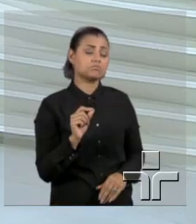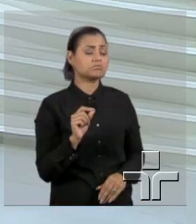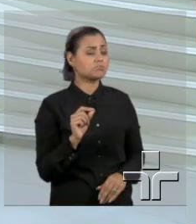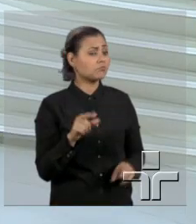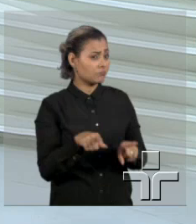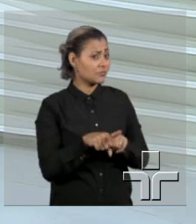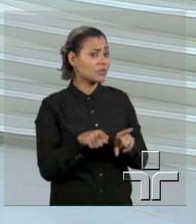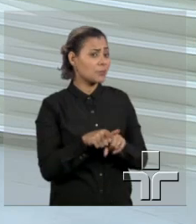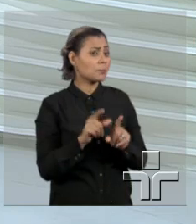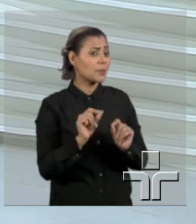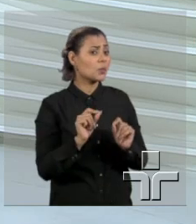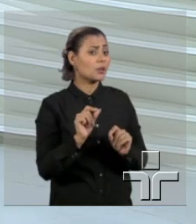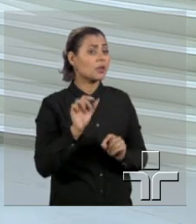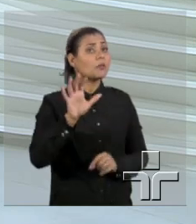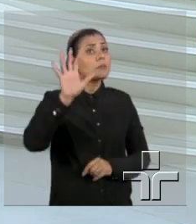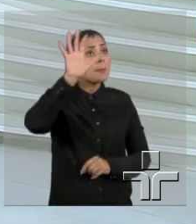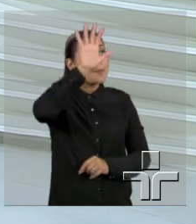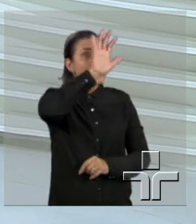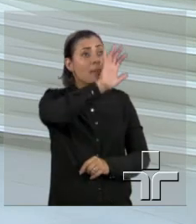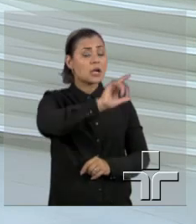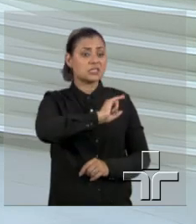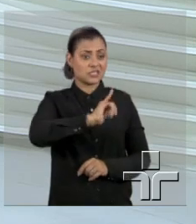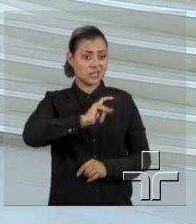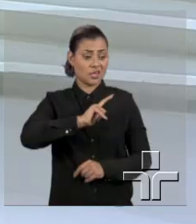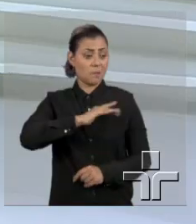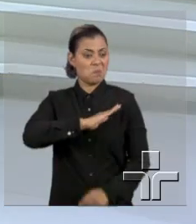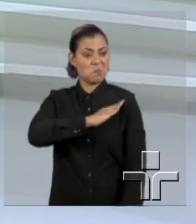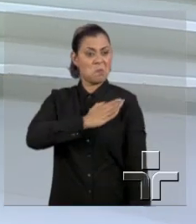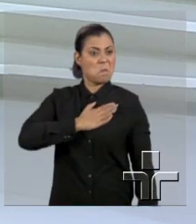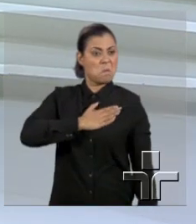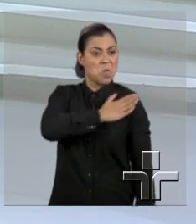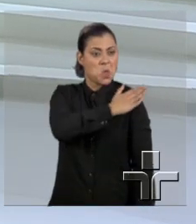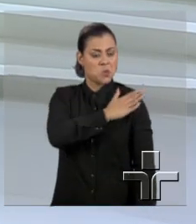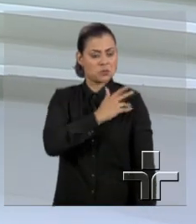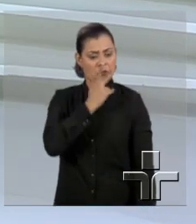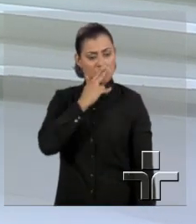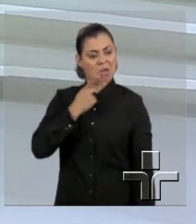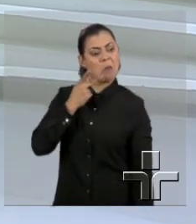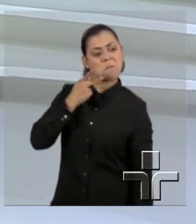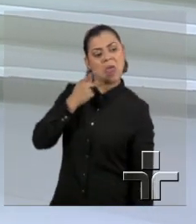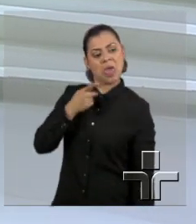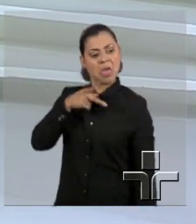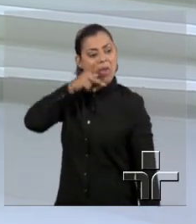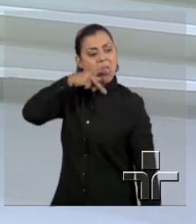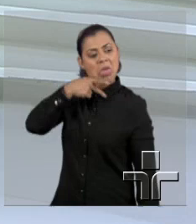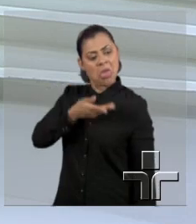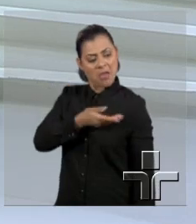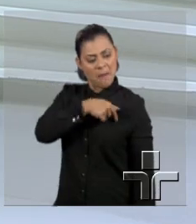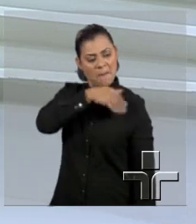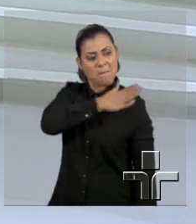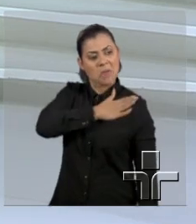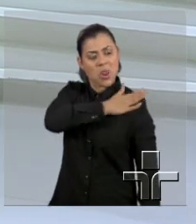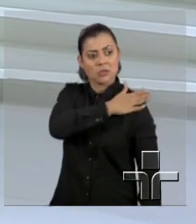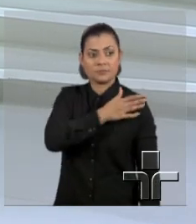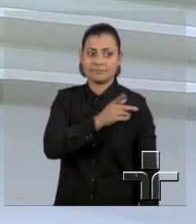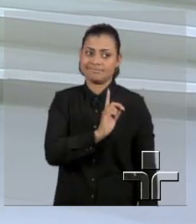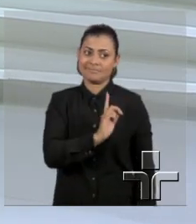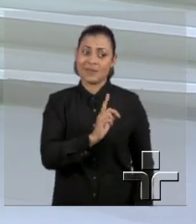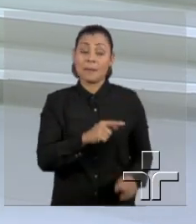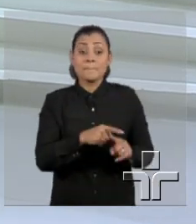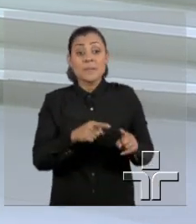geográfico, de origem geográfica. Mas acho que o presidente da República não teve essa intenção de